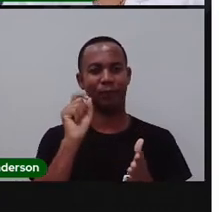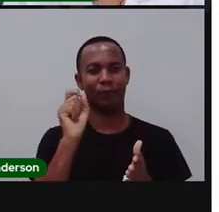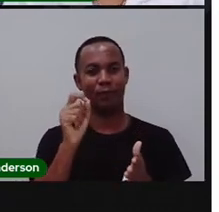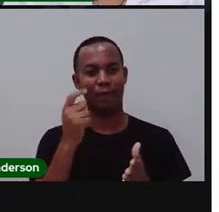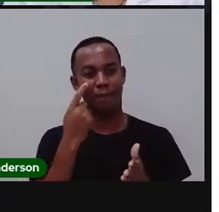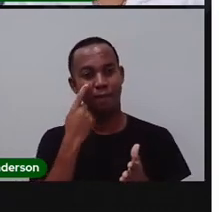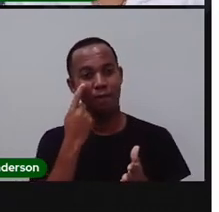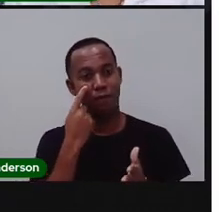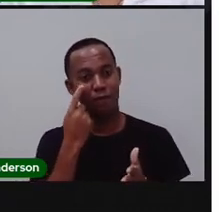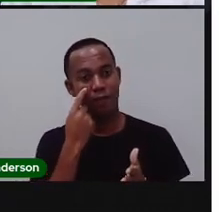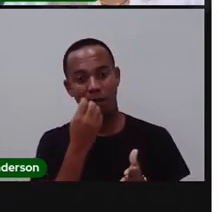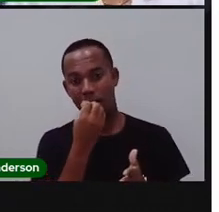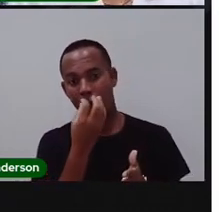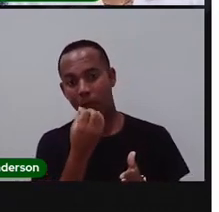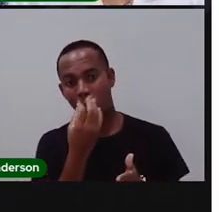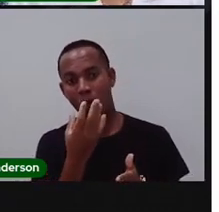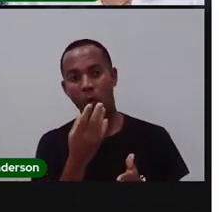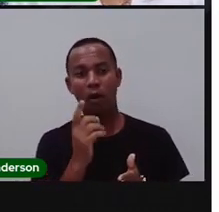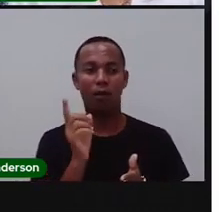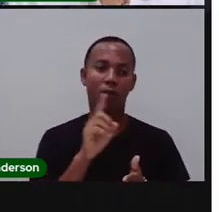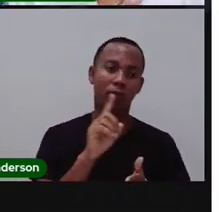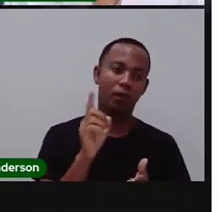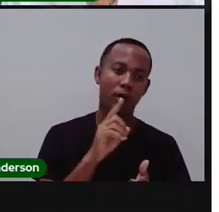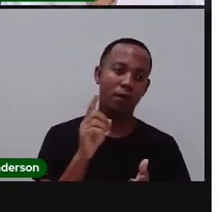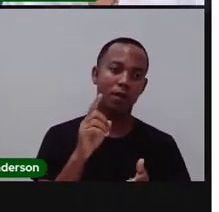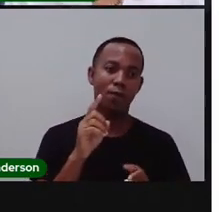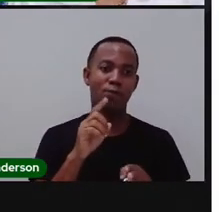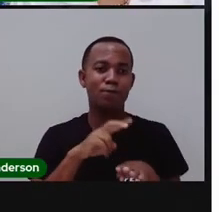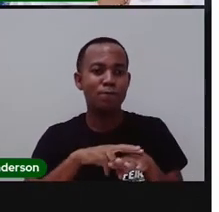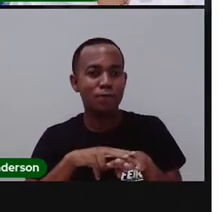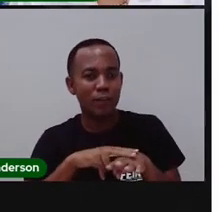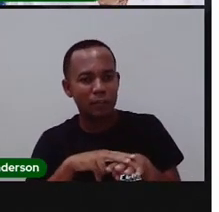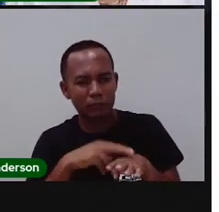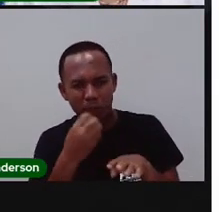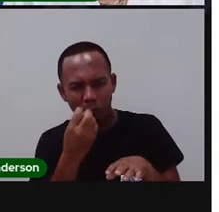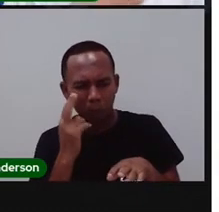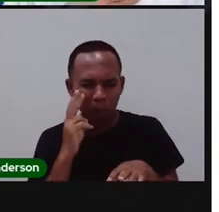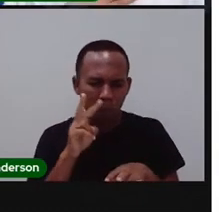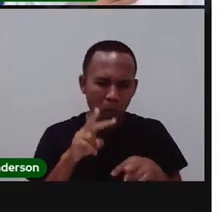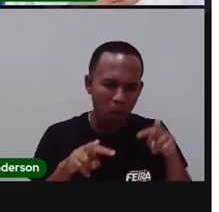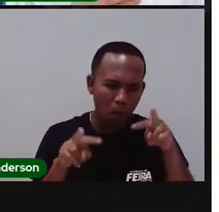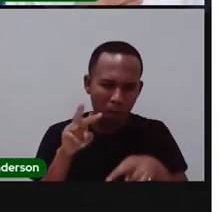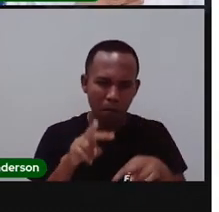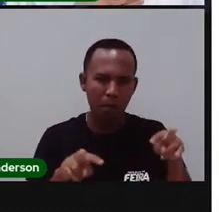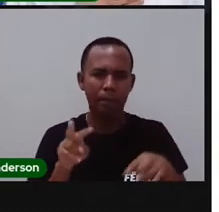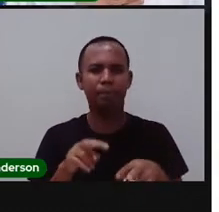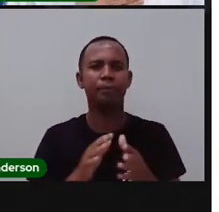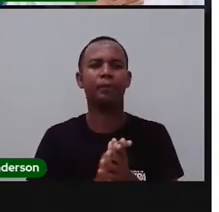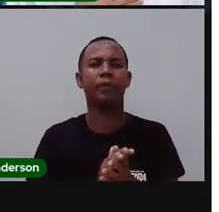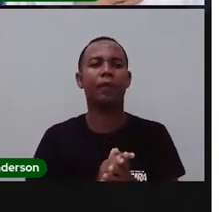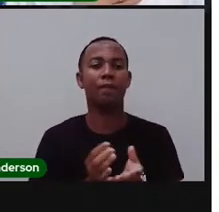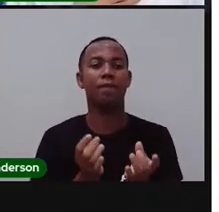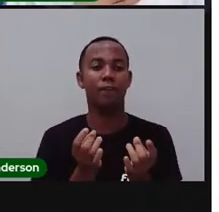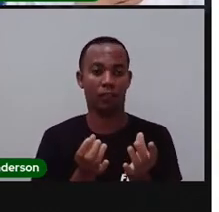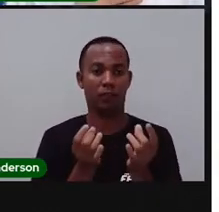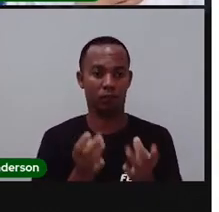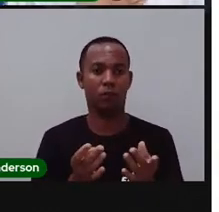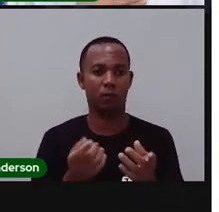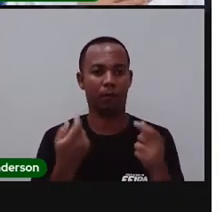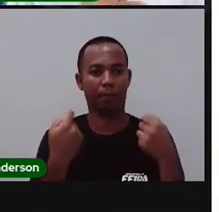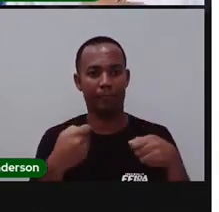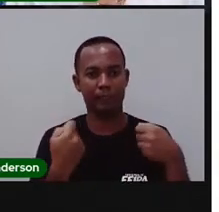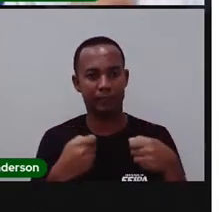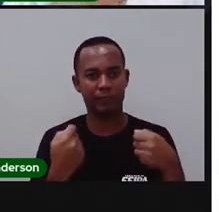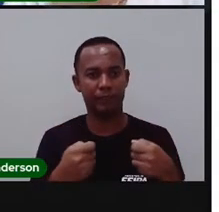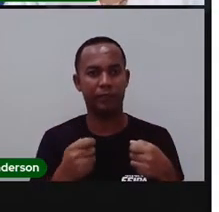se a manga está madura, se a manga está verde, se está estragada, se não está. Então, eu, vendedora, né? Eu,